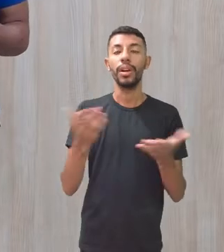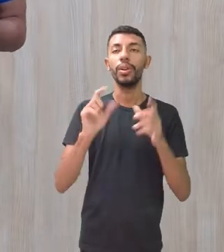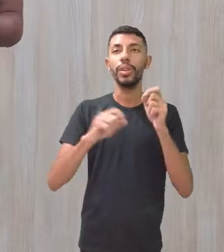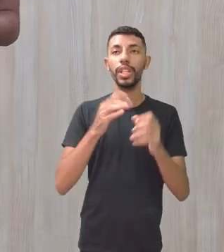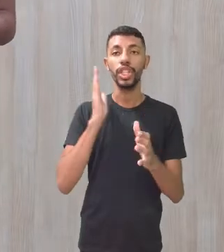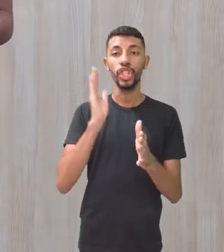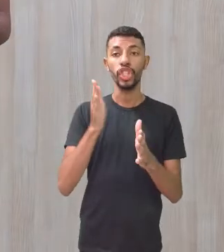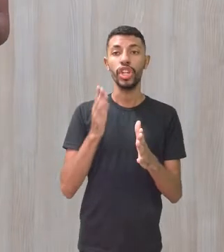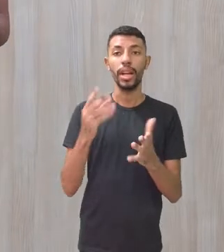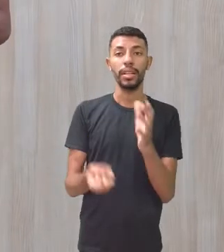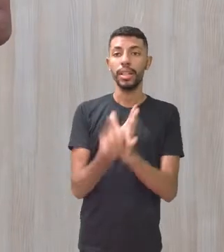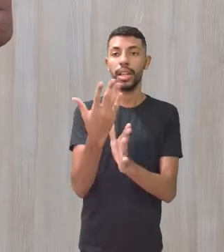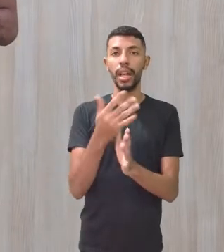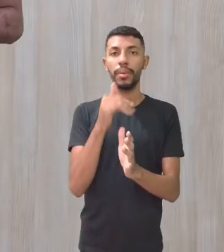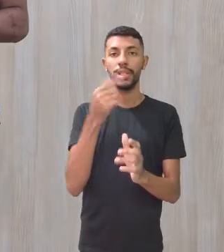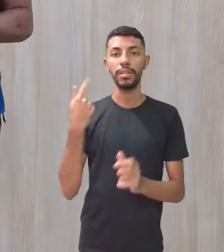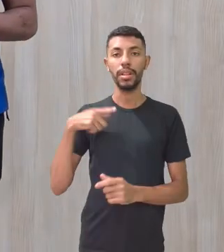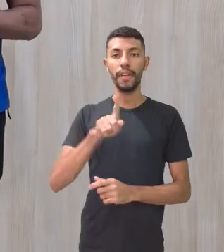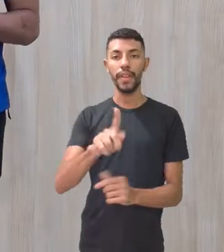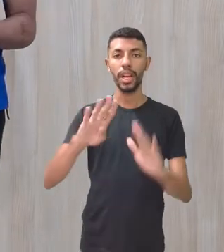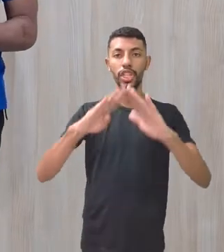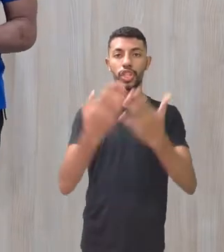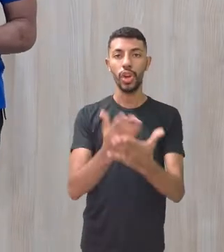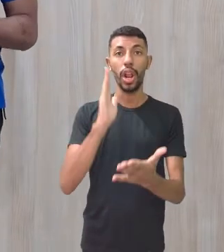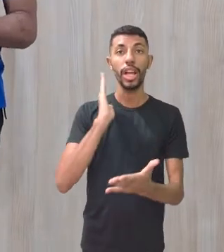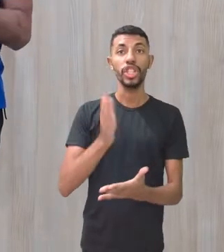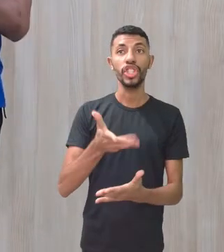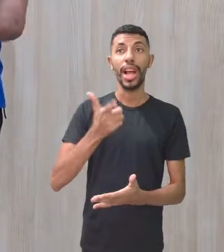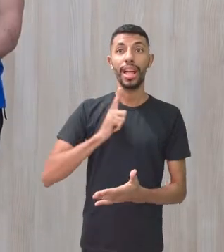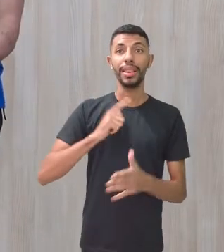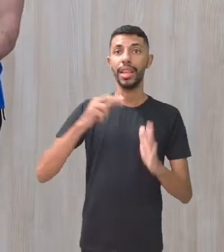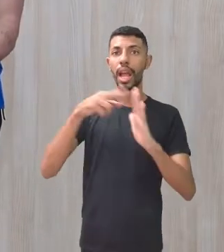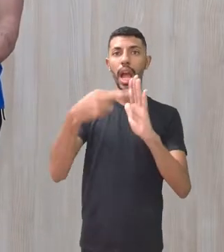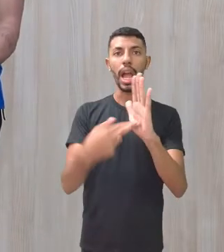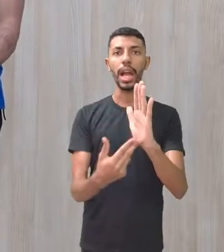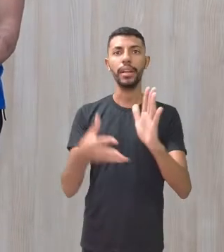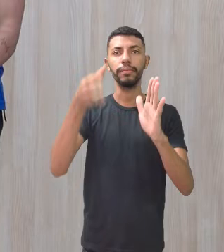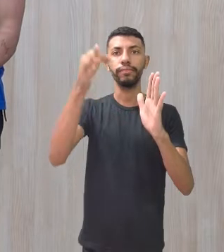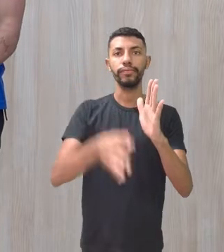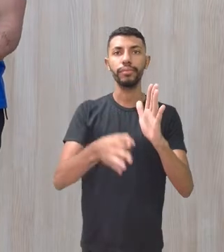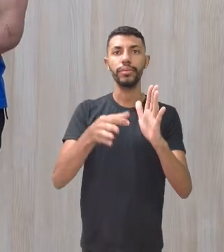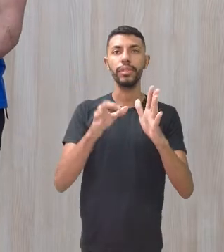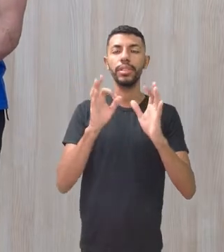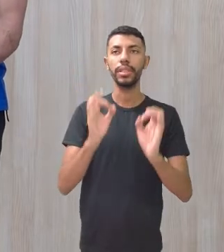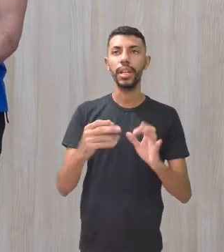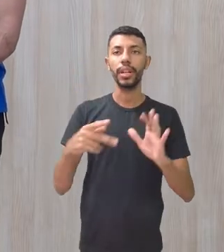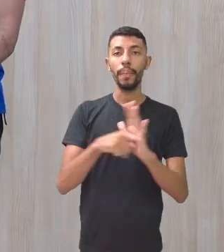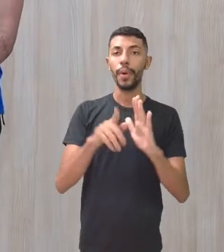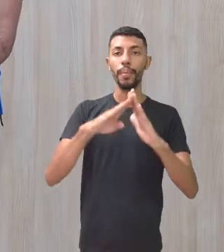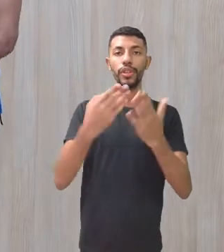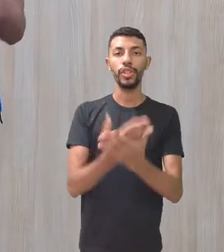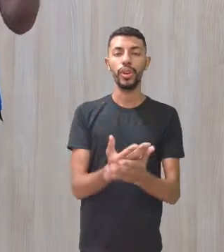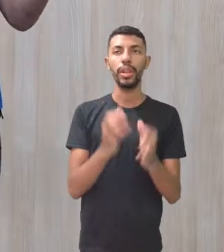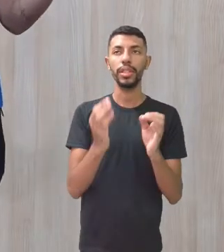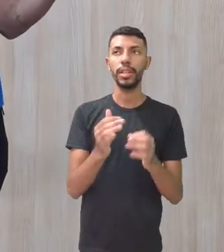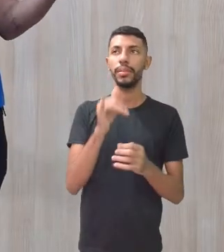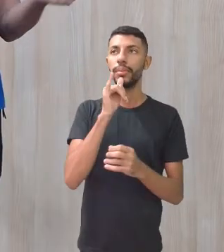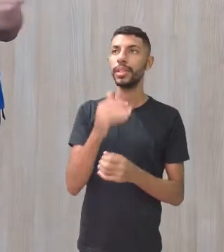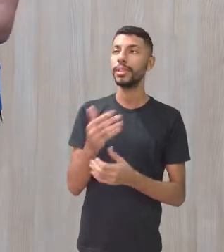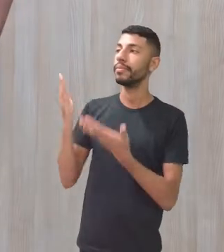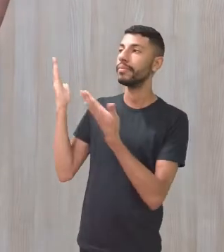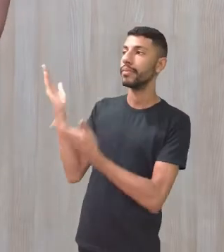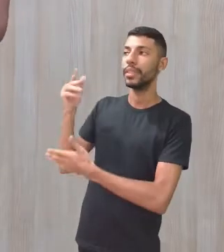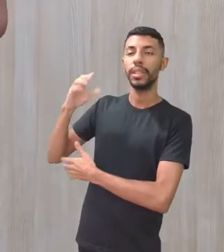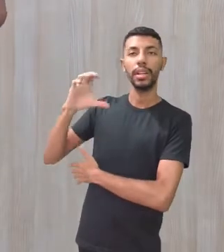você chega na escola, você já tem essas regras estabelecidas pela escola, não é? Cláudia,